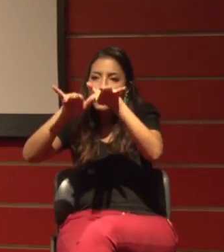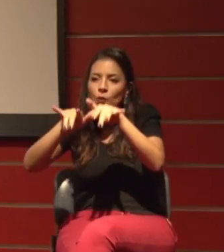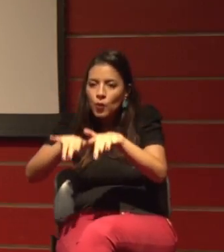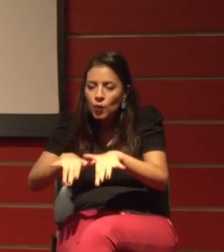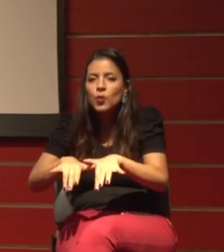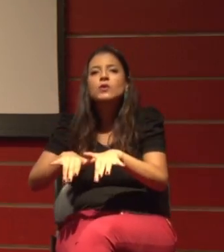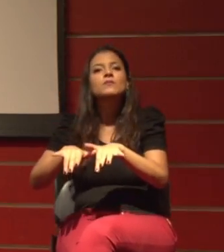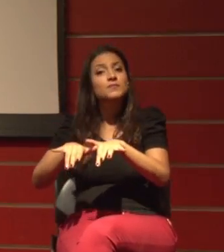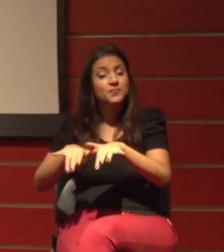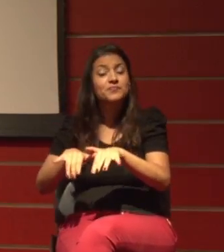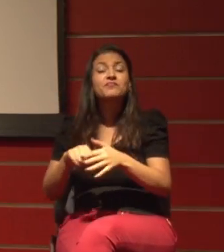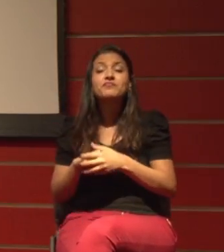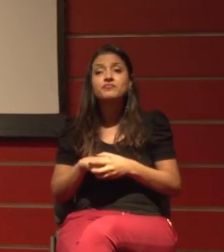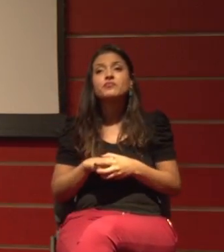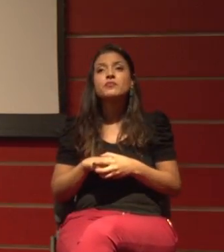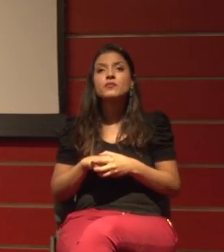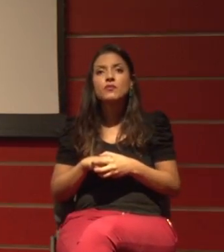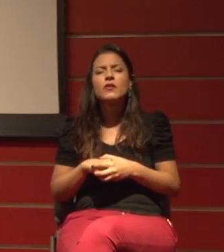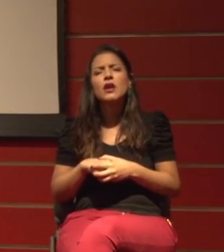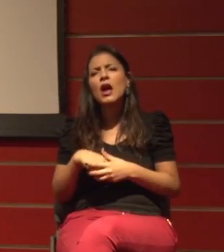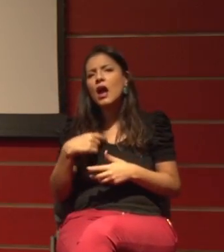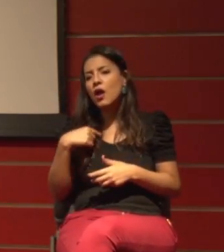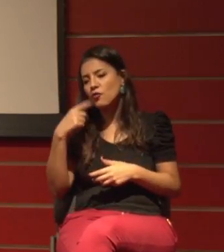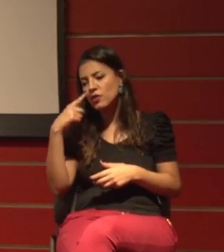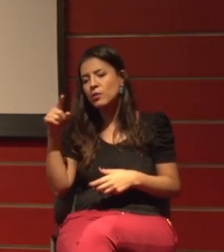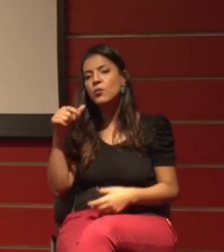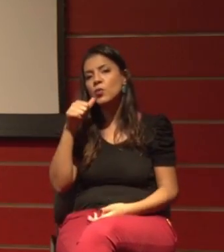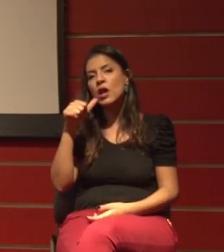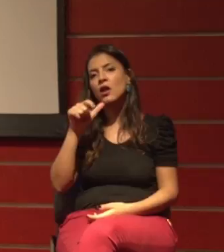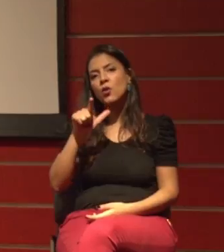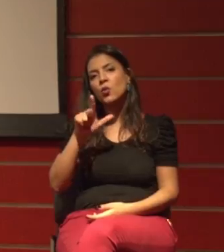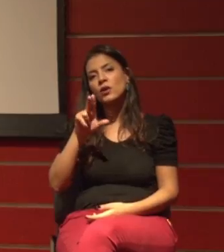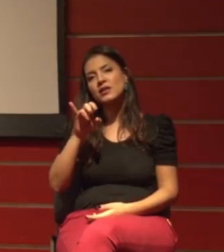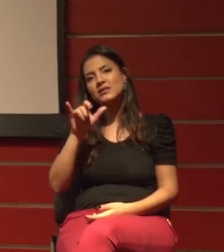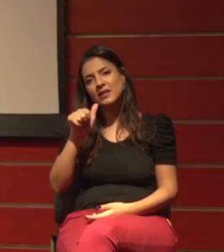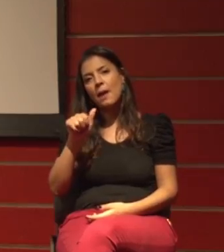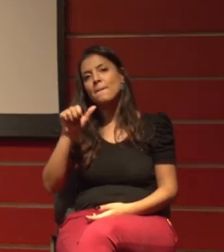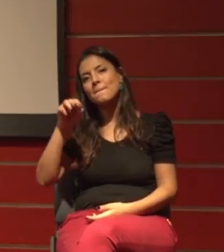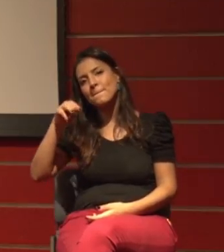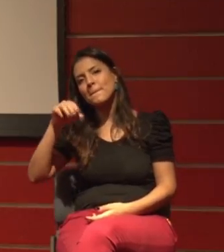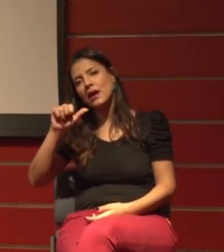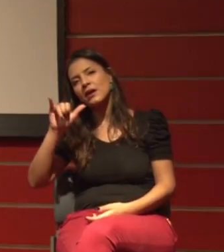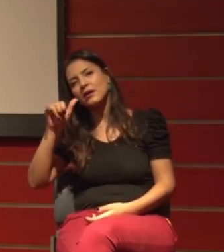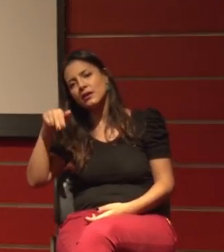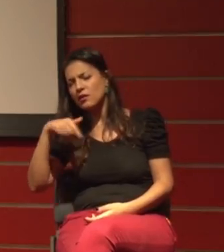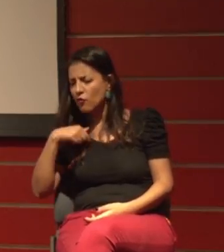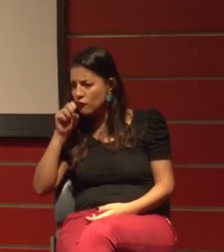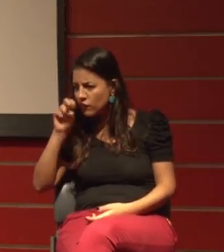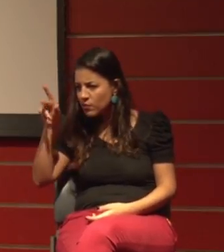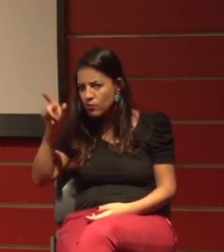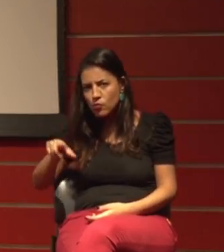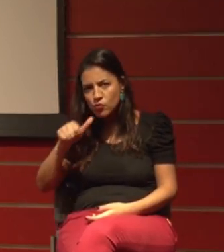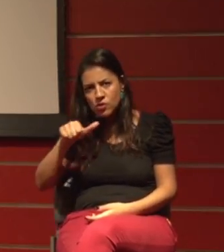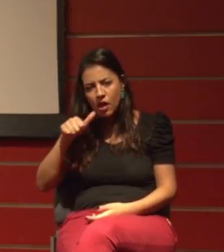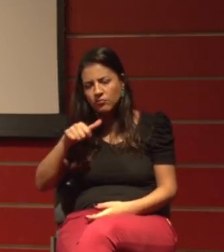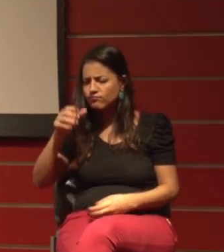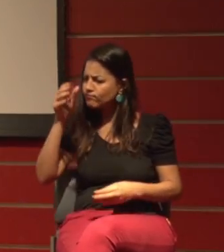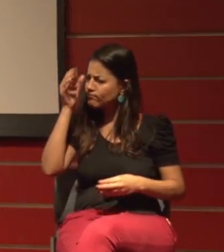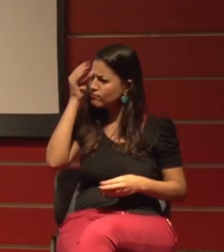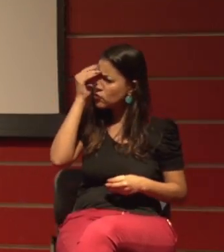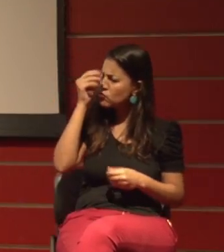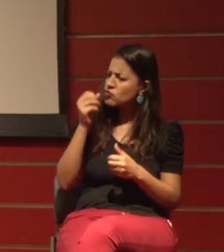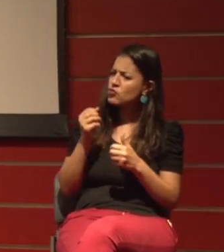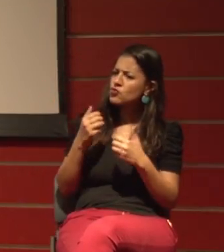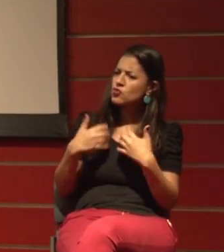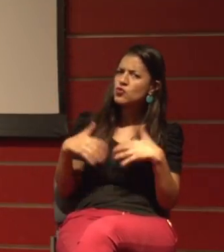sobre e quando eu descobri a figura da Luísa Main eu falei que personagem né porque eh uma mulher e